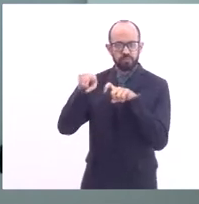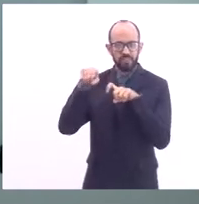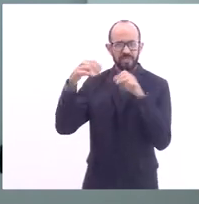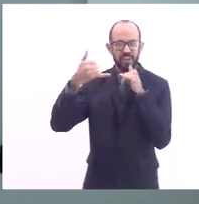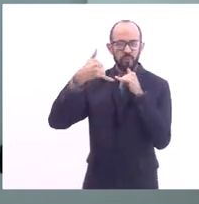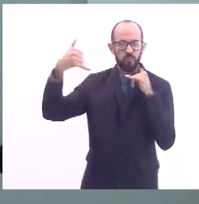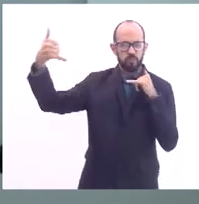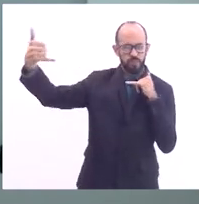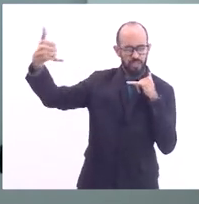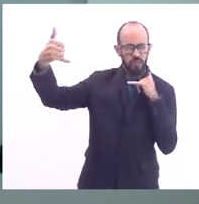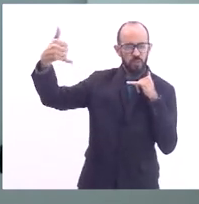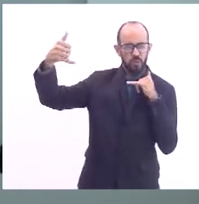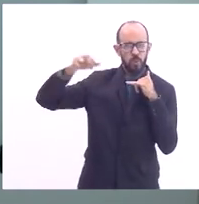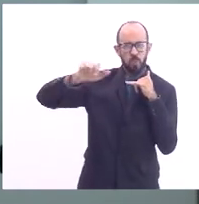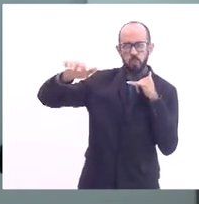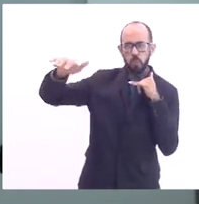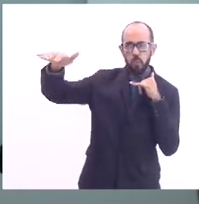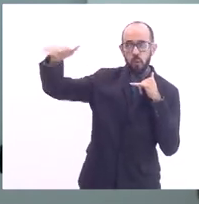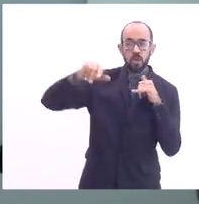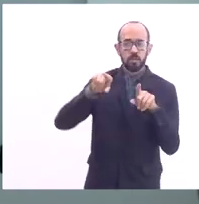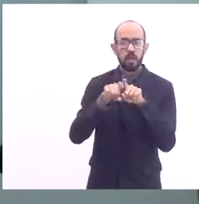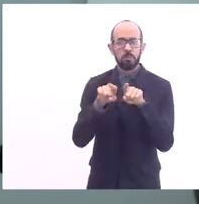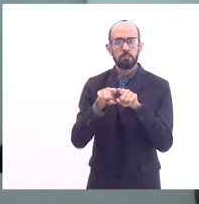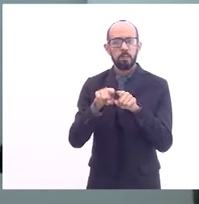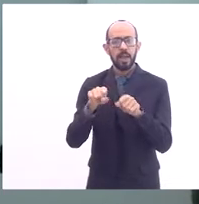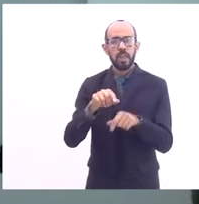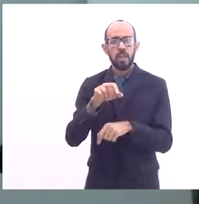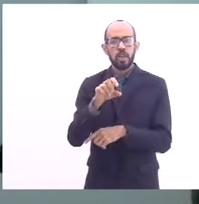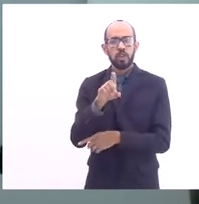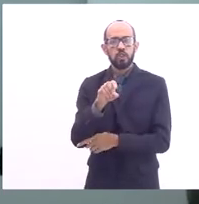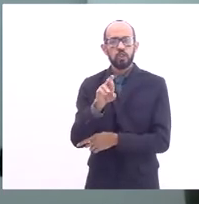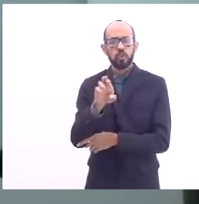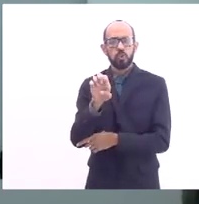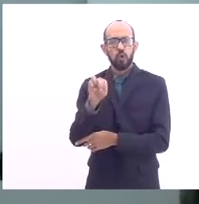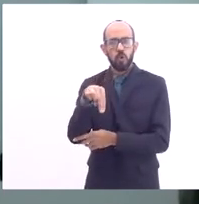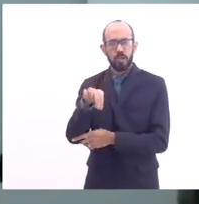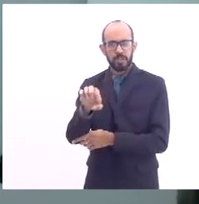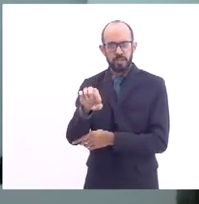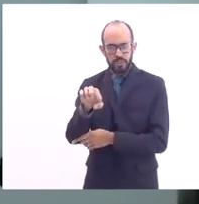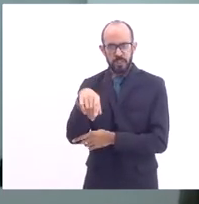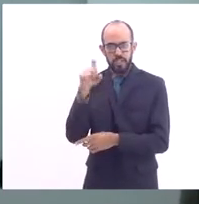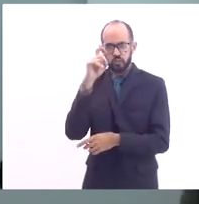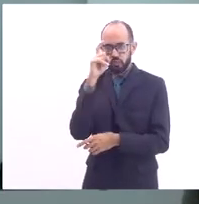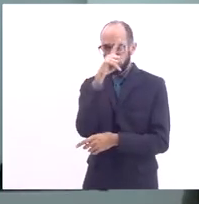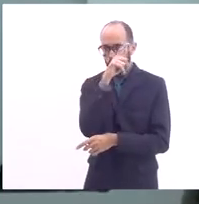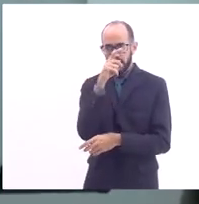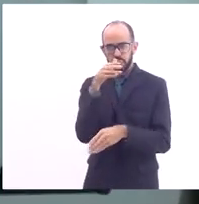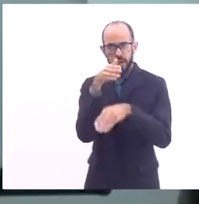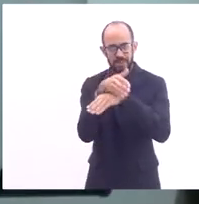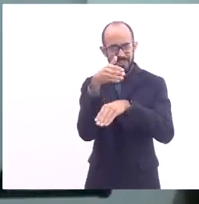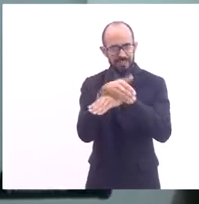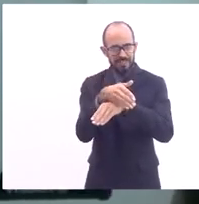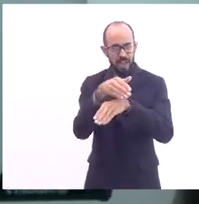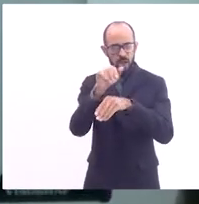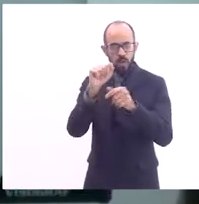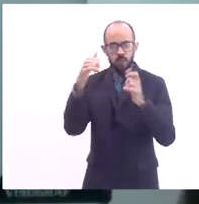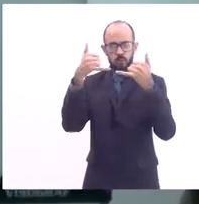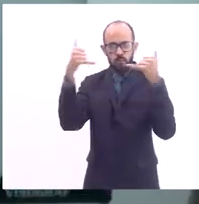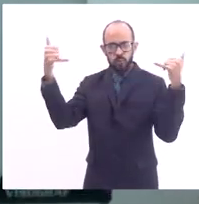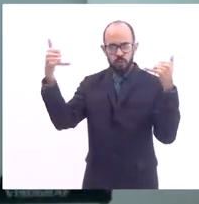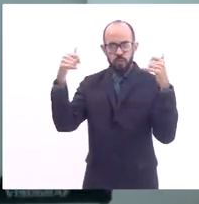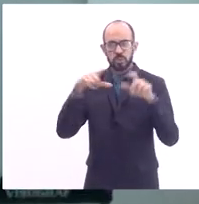isso facilita bastante. Inspeção de drone, também para acessos a locais difíceis, linhas e subestações. Temos o